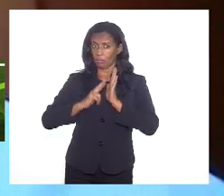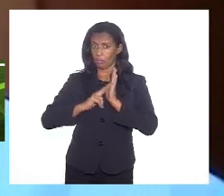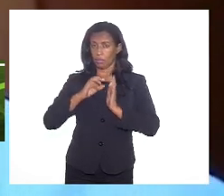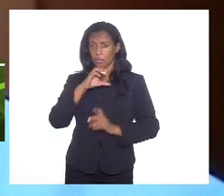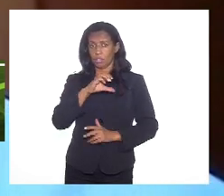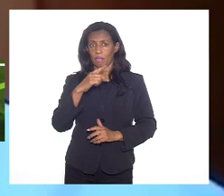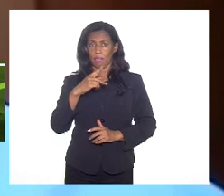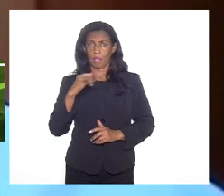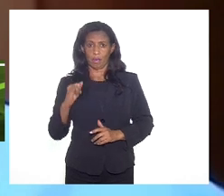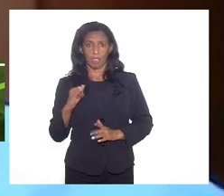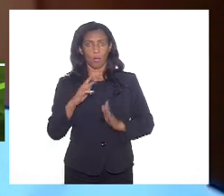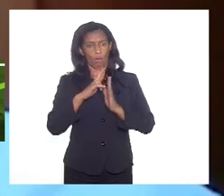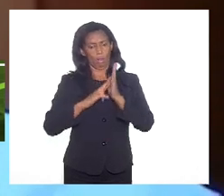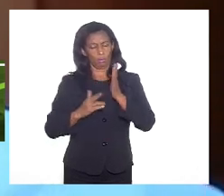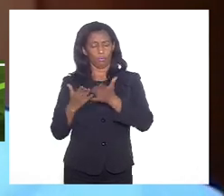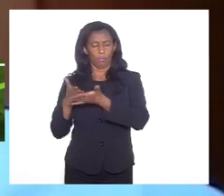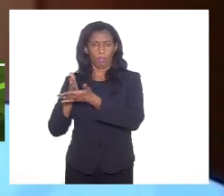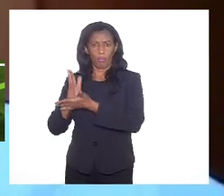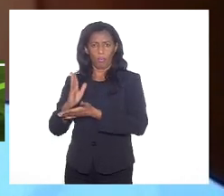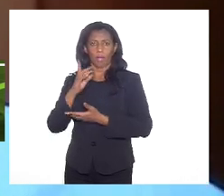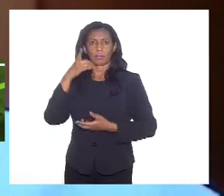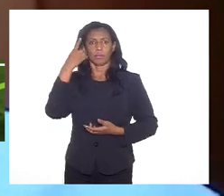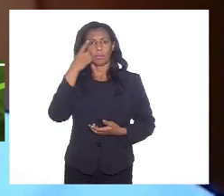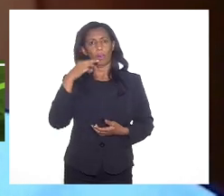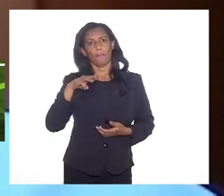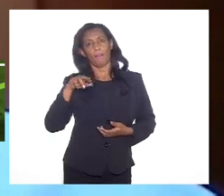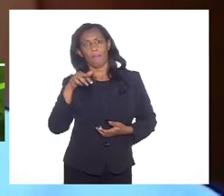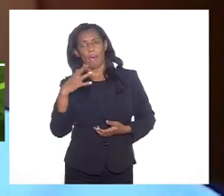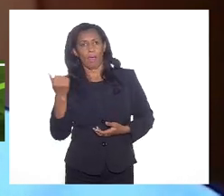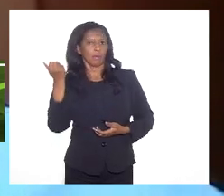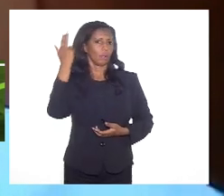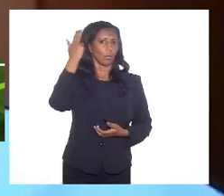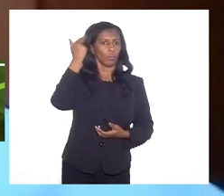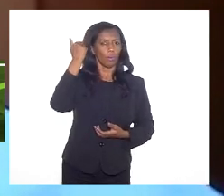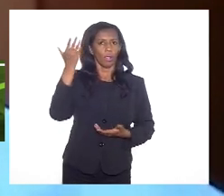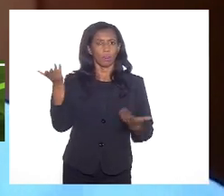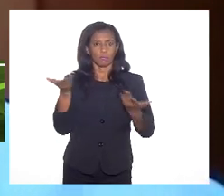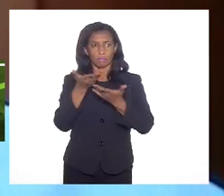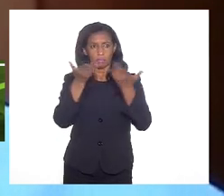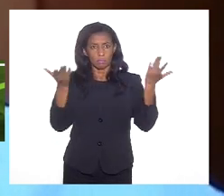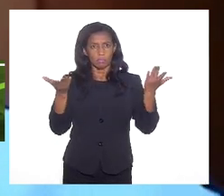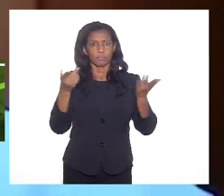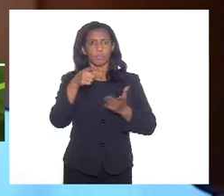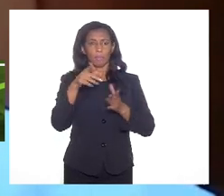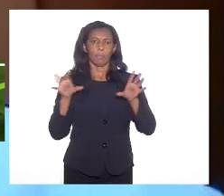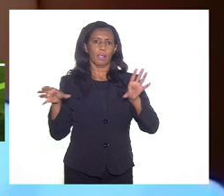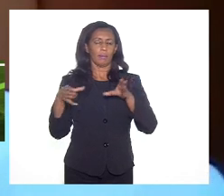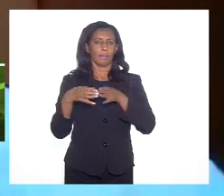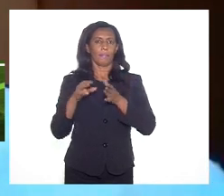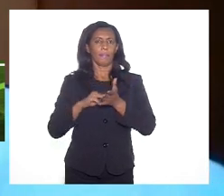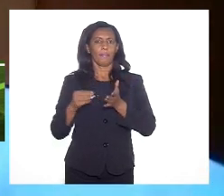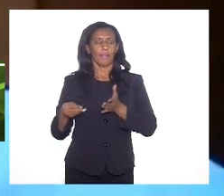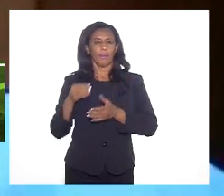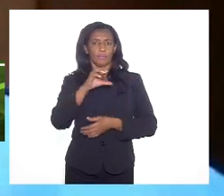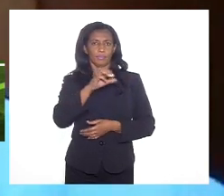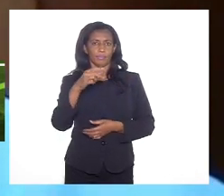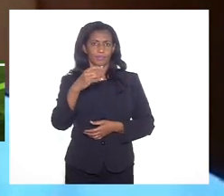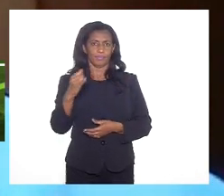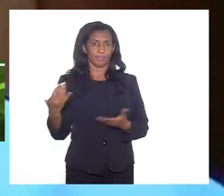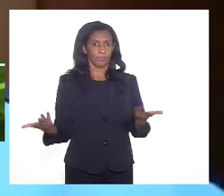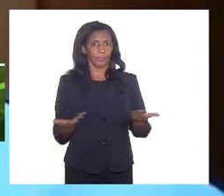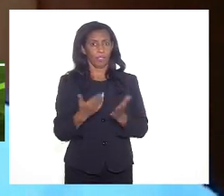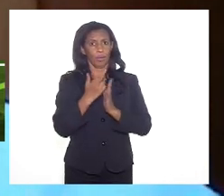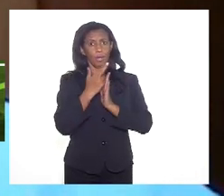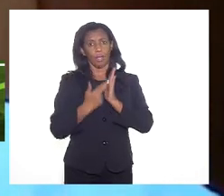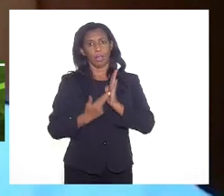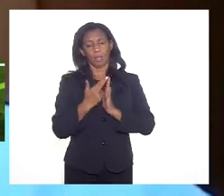o relatório foi aprovado, a deputada Marta Rocha, o deputado Eliomar Coelho aqui presente, também eram membros da CPI, e agora o